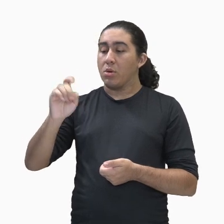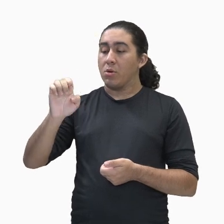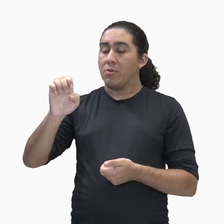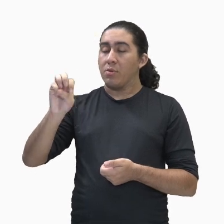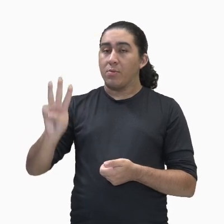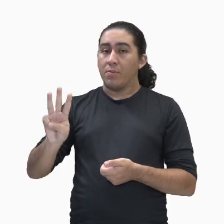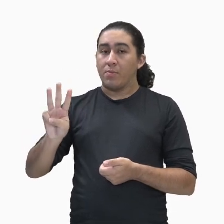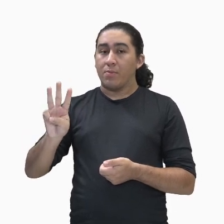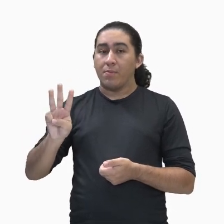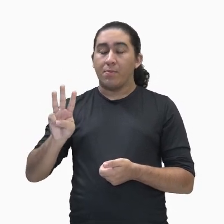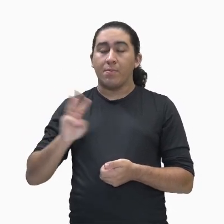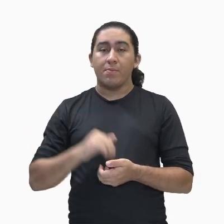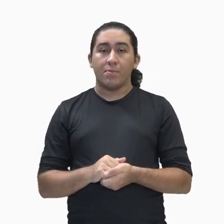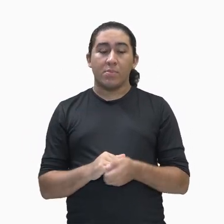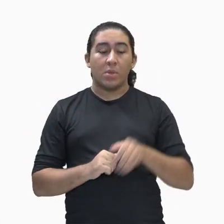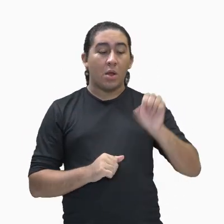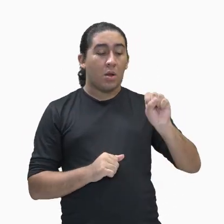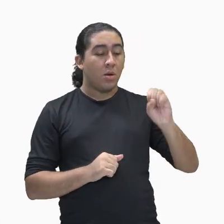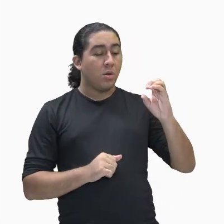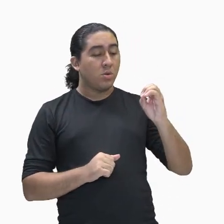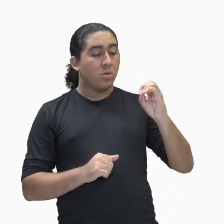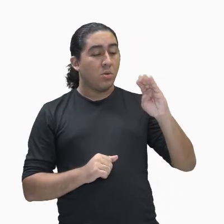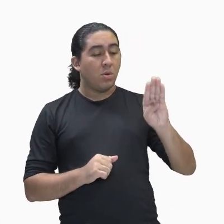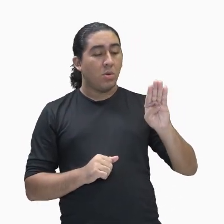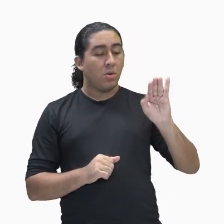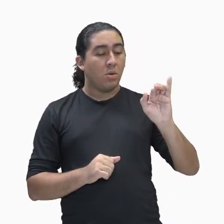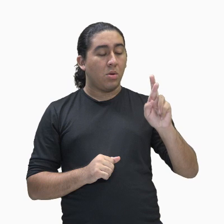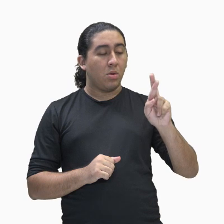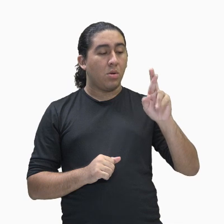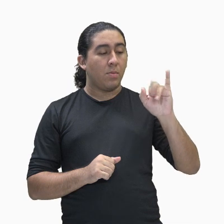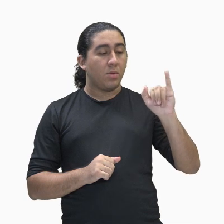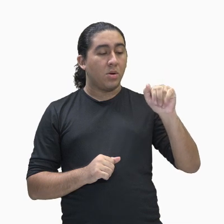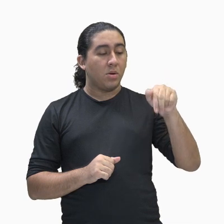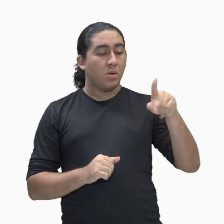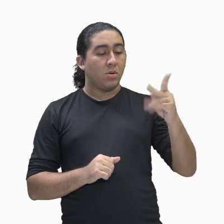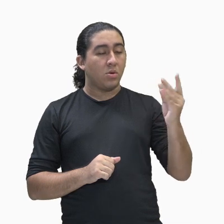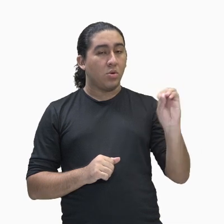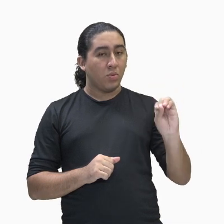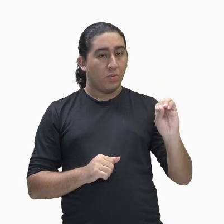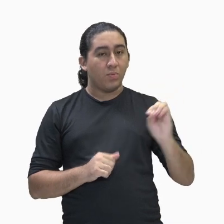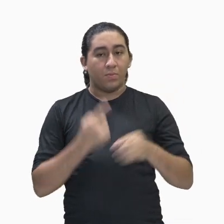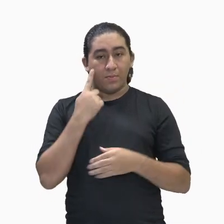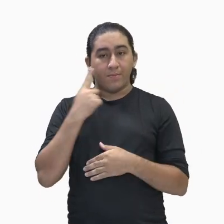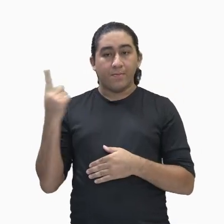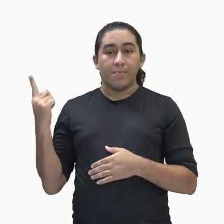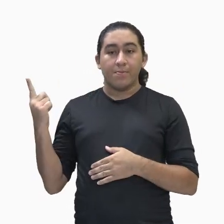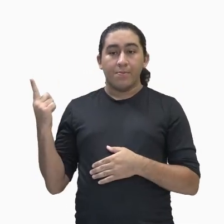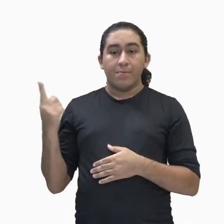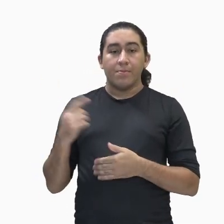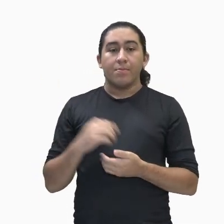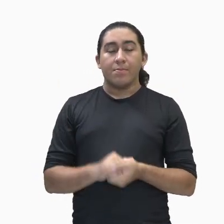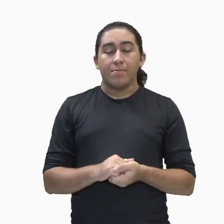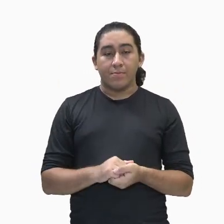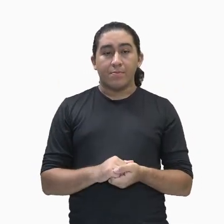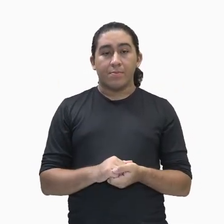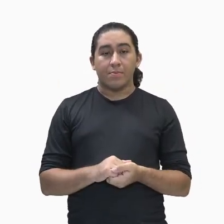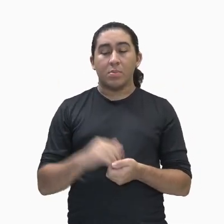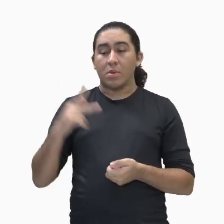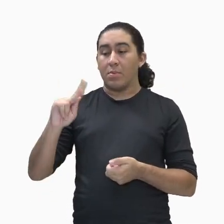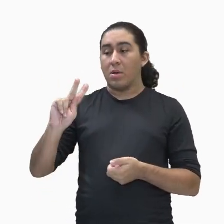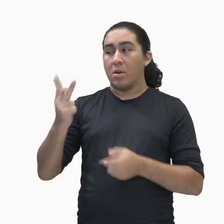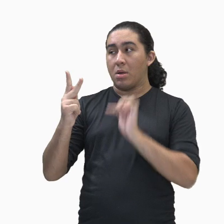sobrinhos. Então, por exemplo, aqui nós temos o William e a Kate, não é? Eles são casados. E agora, qual é a